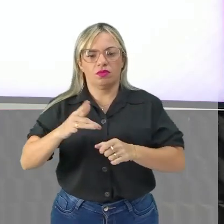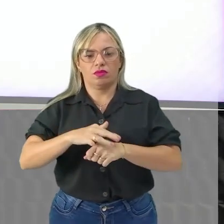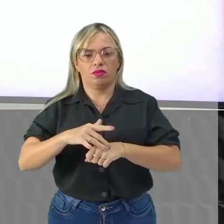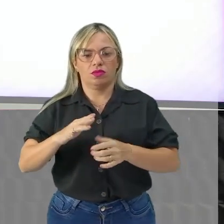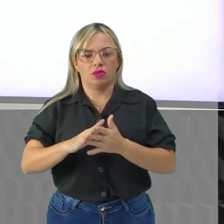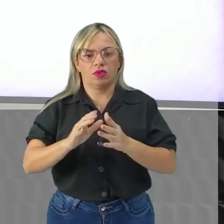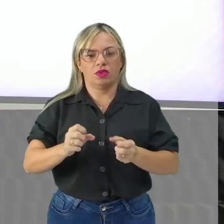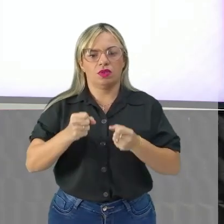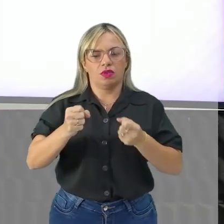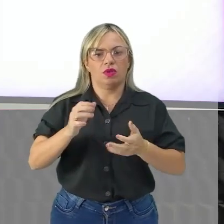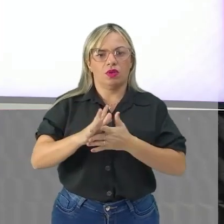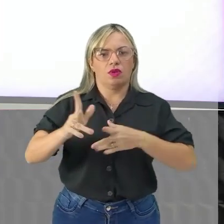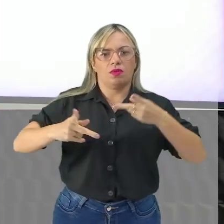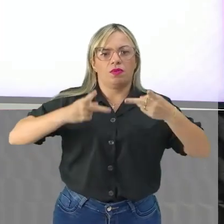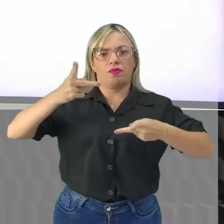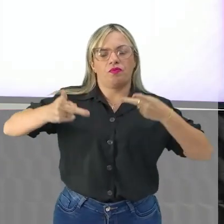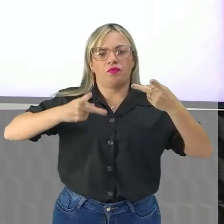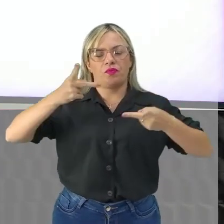falar de